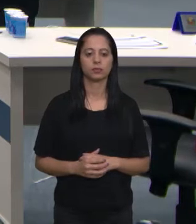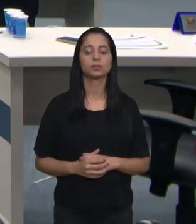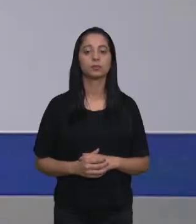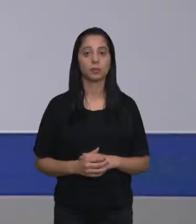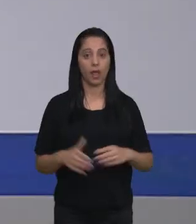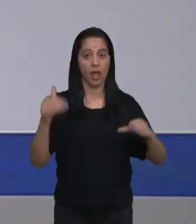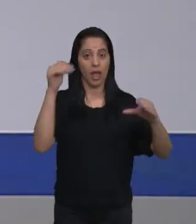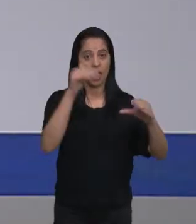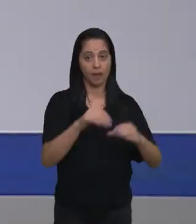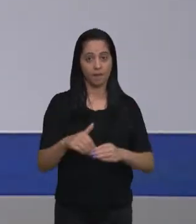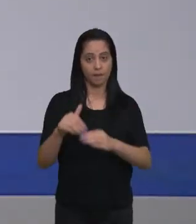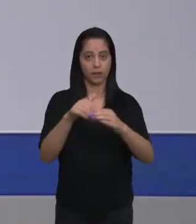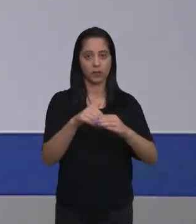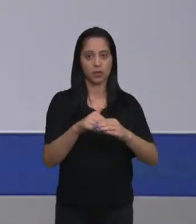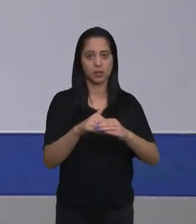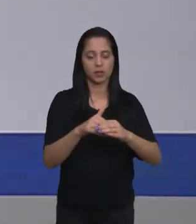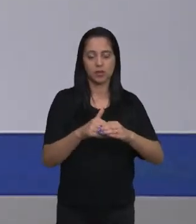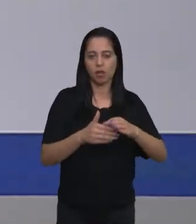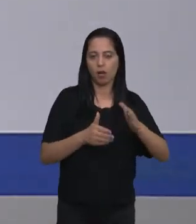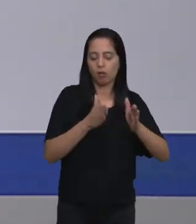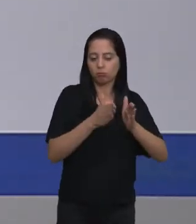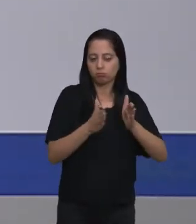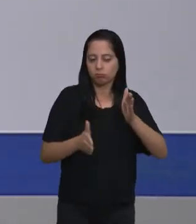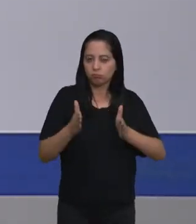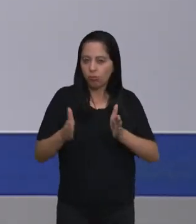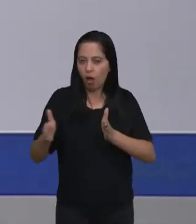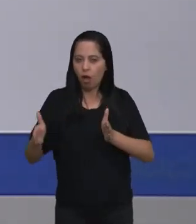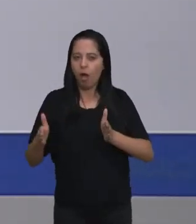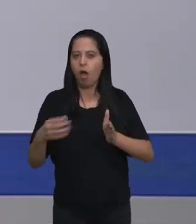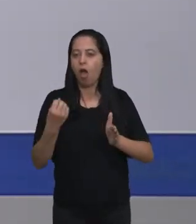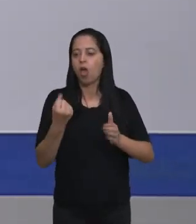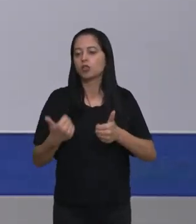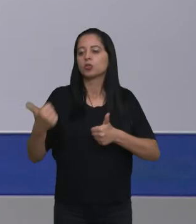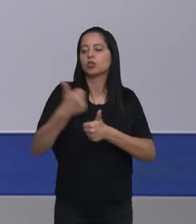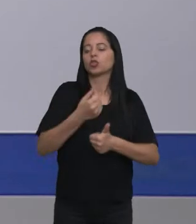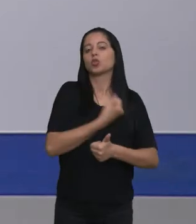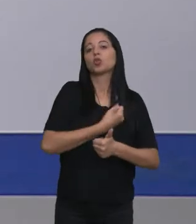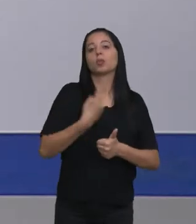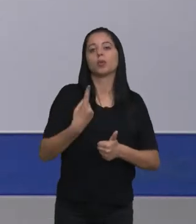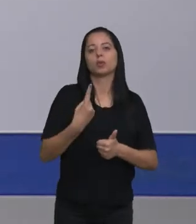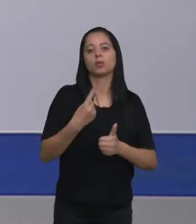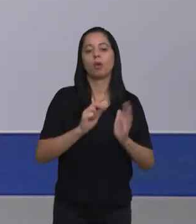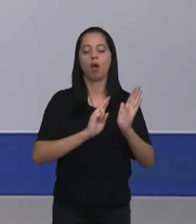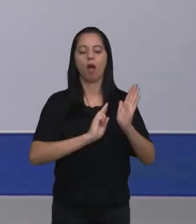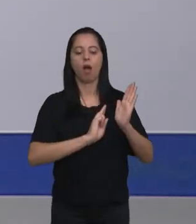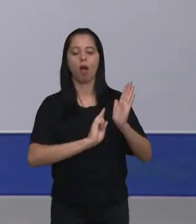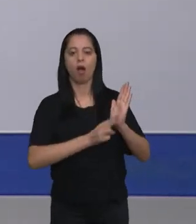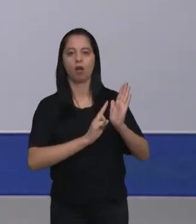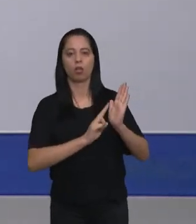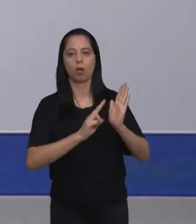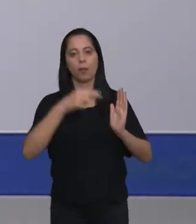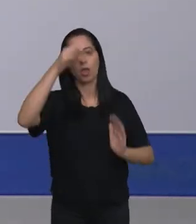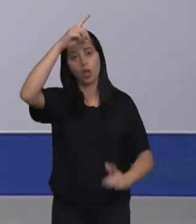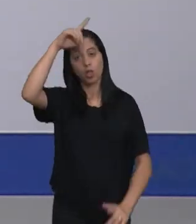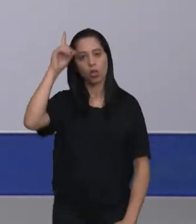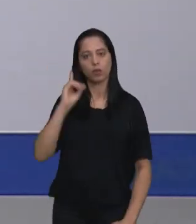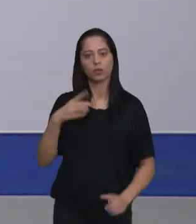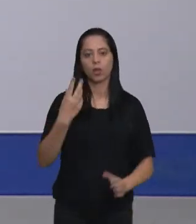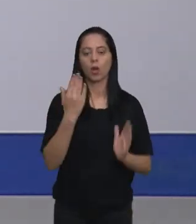Em votação, a tramitação do substitutivo número 1, de autoria da vereadora Dulce Rita, ao